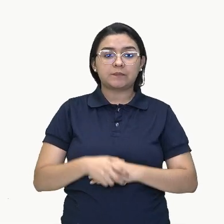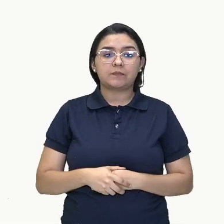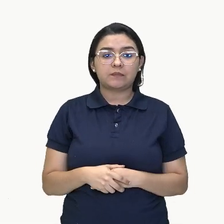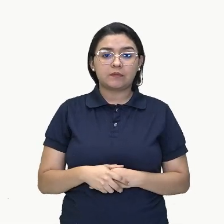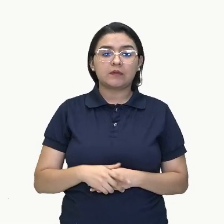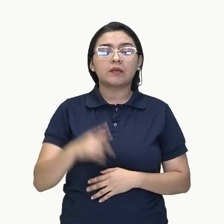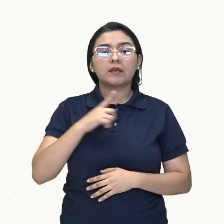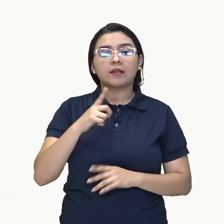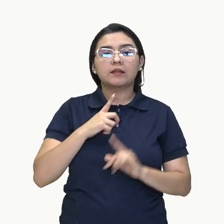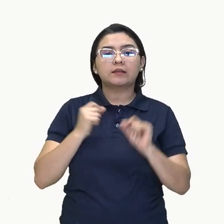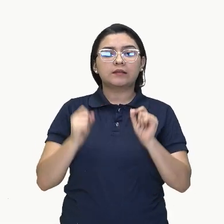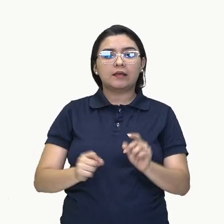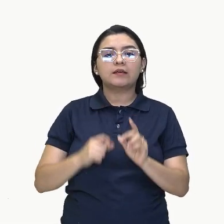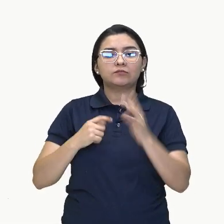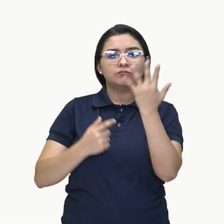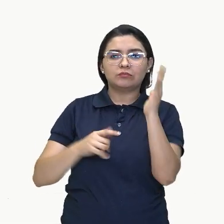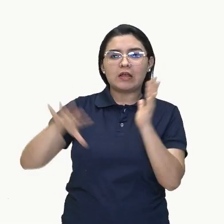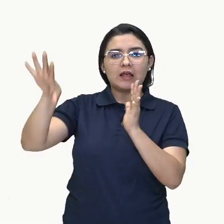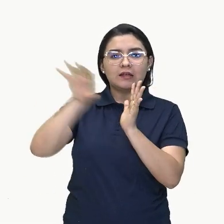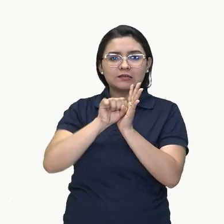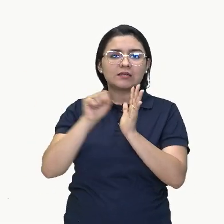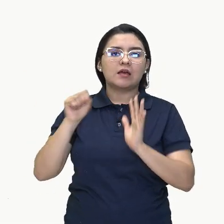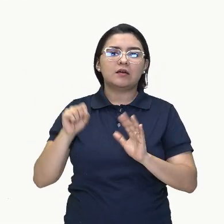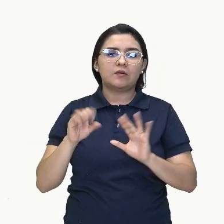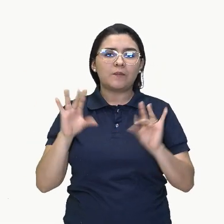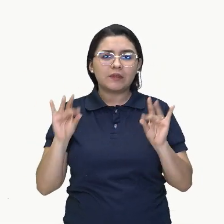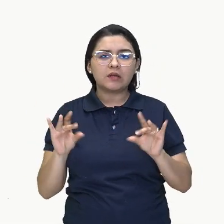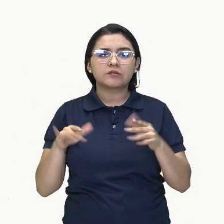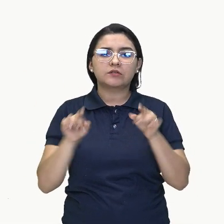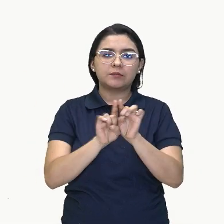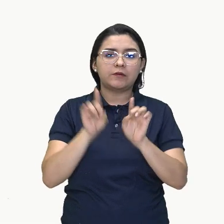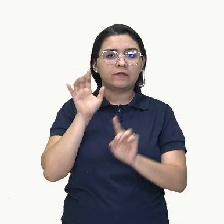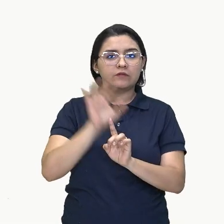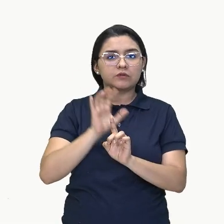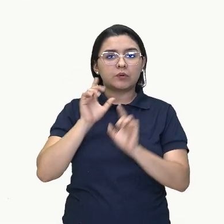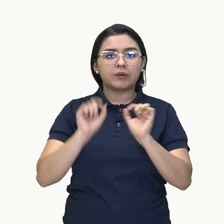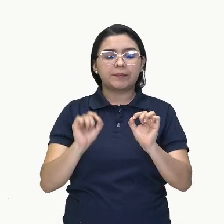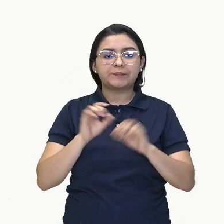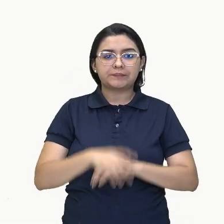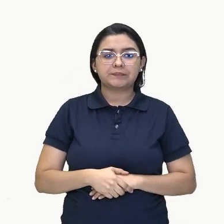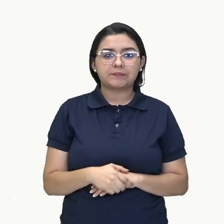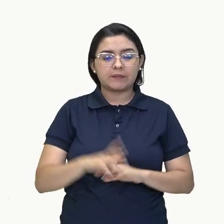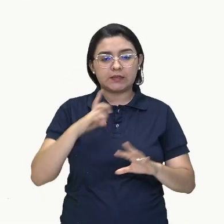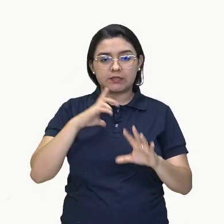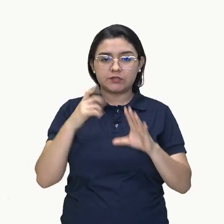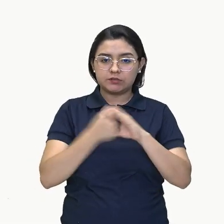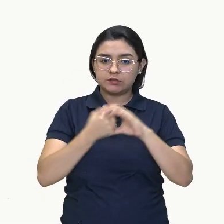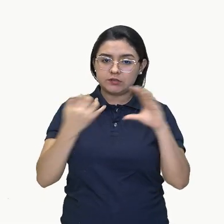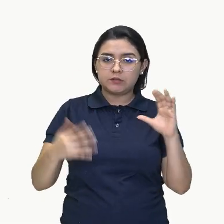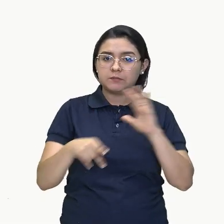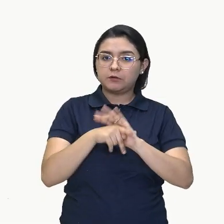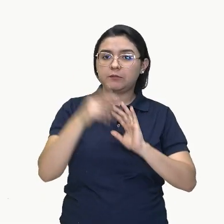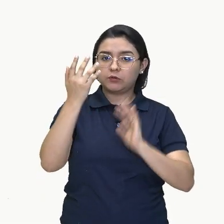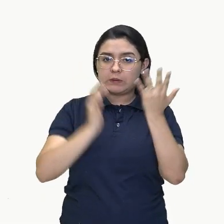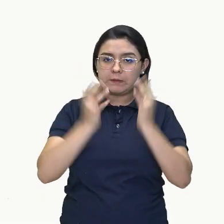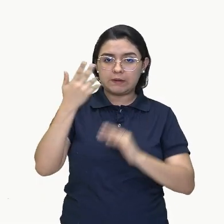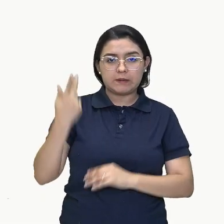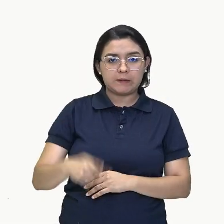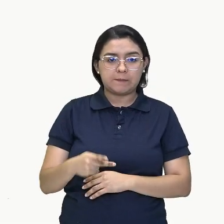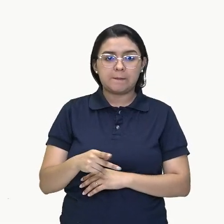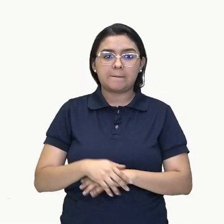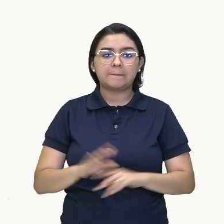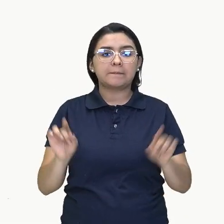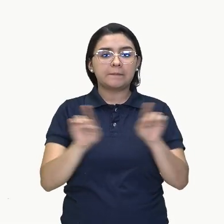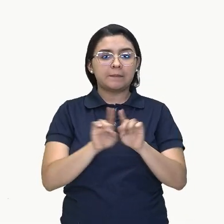reter aí essa umidade, tá bom? E isso vai influenciar diretamente nas características climáticas. Aí nós temos